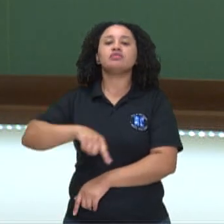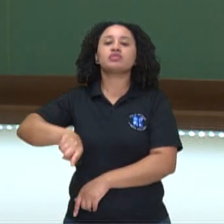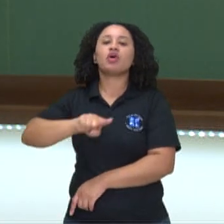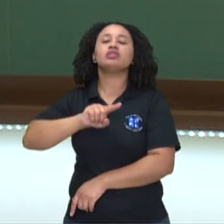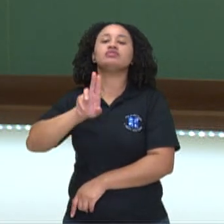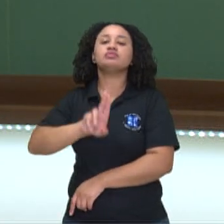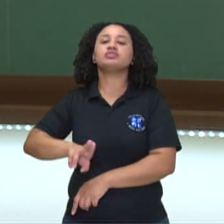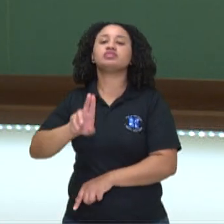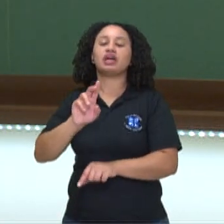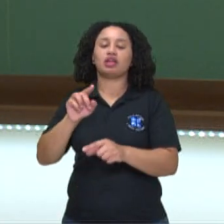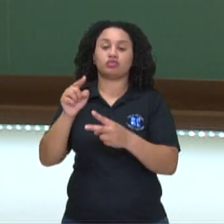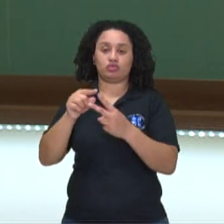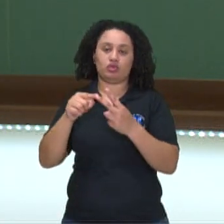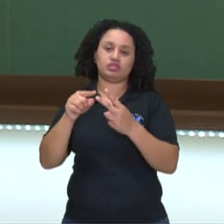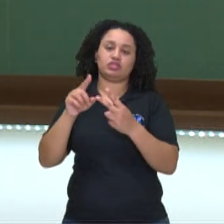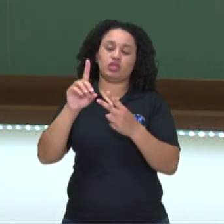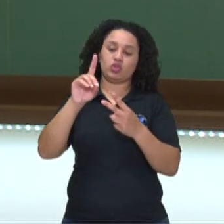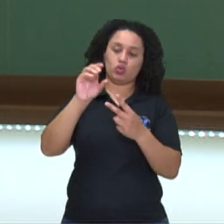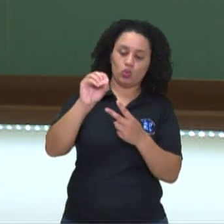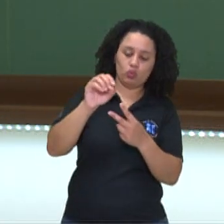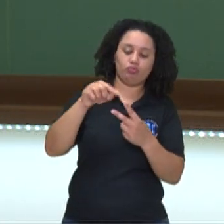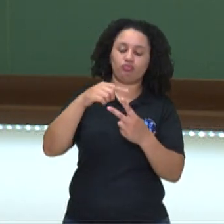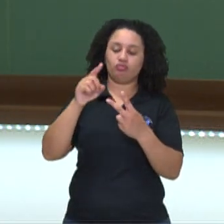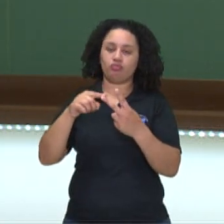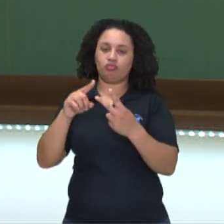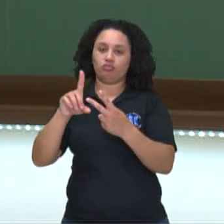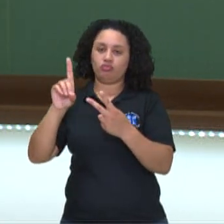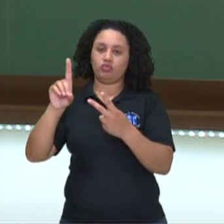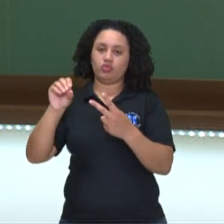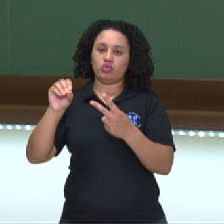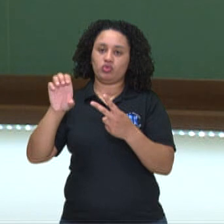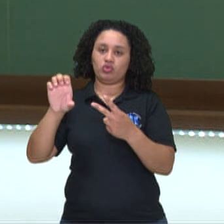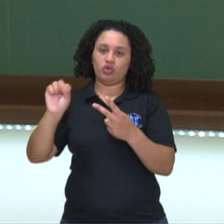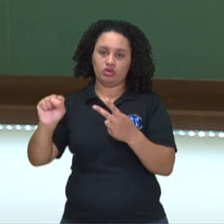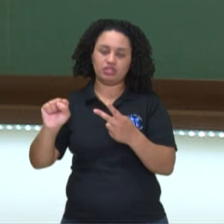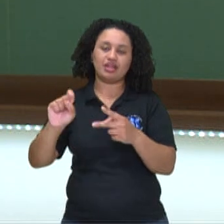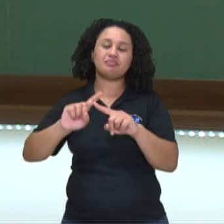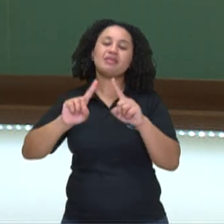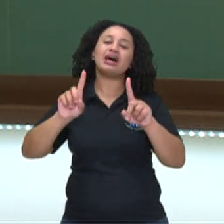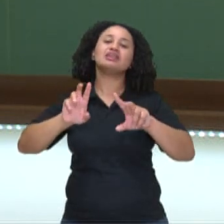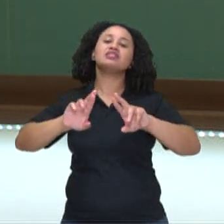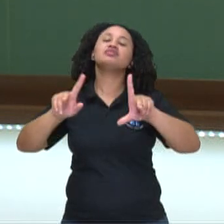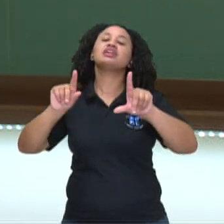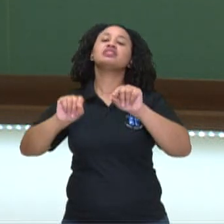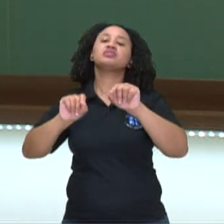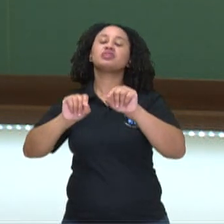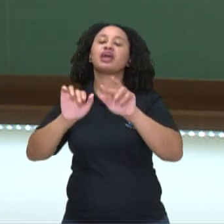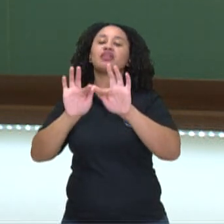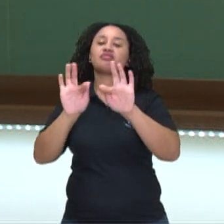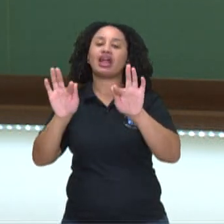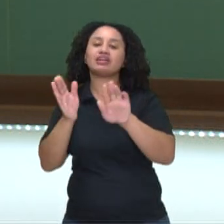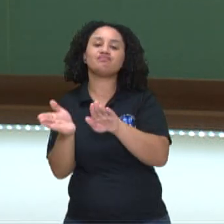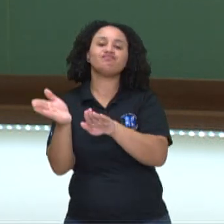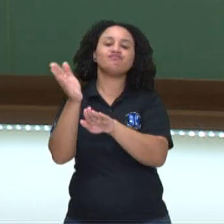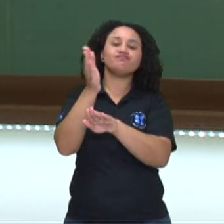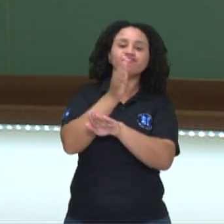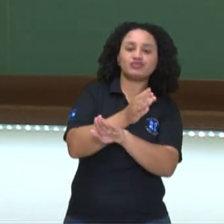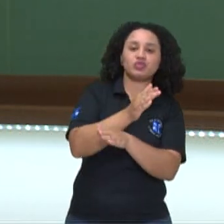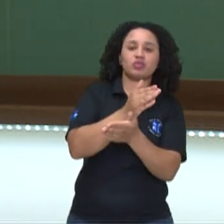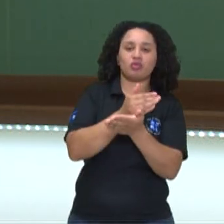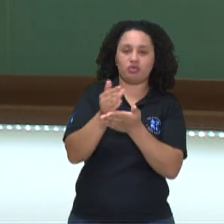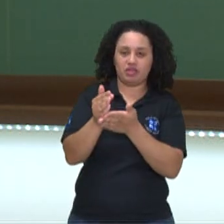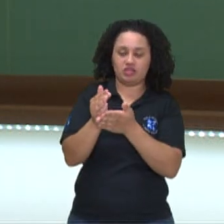utilizar as duas auxiliares novamente, do e does, mas a diferença é que elas virão antes do sujeito. Então, nós